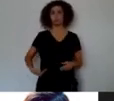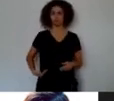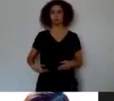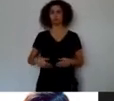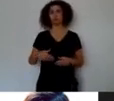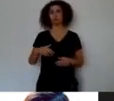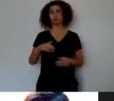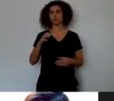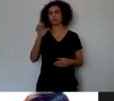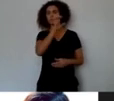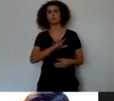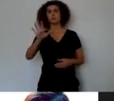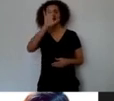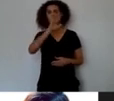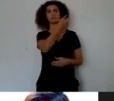cargos políticos.